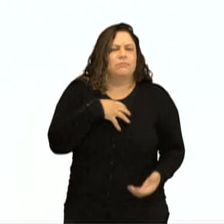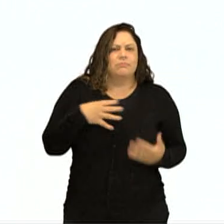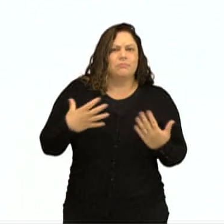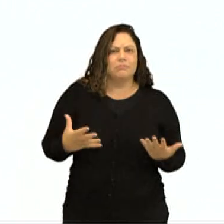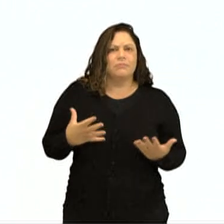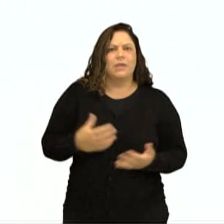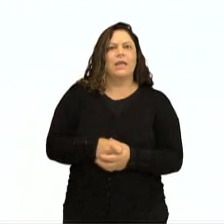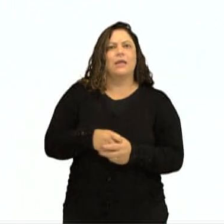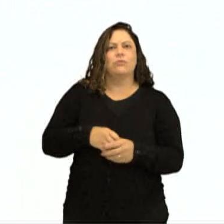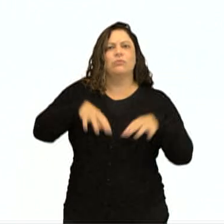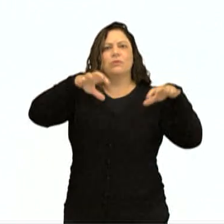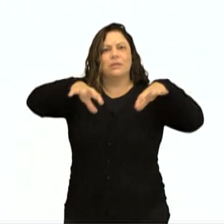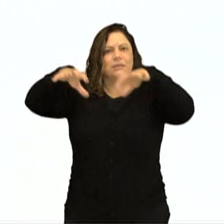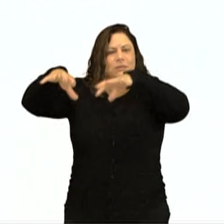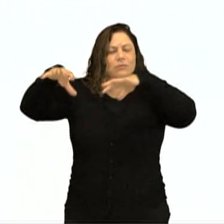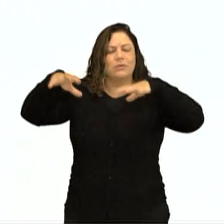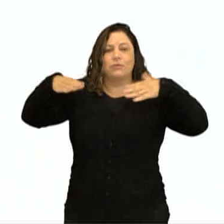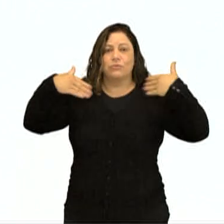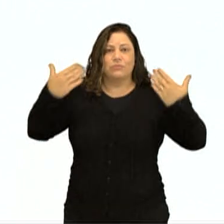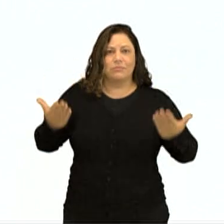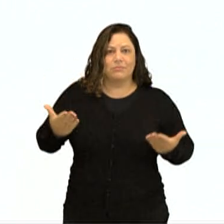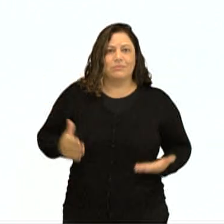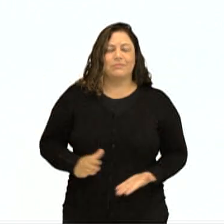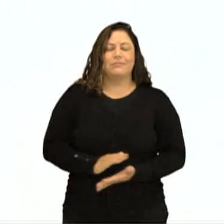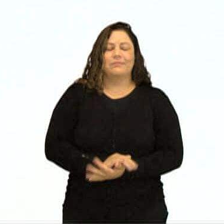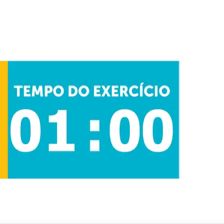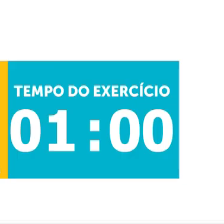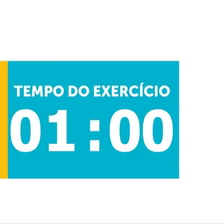em relação à chuva?